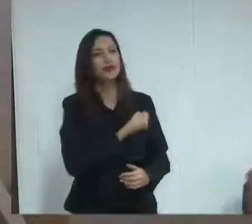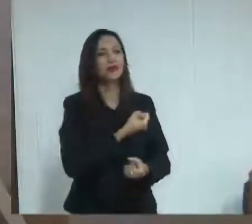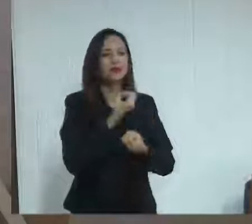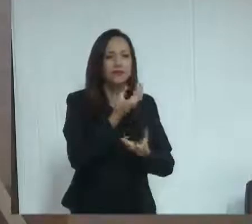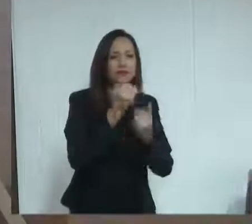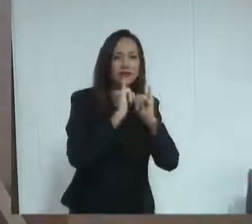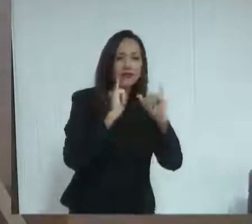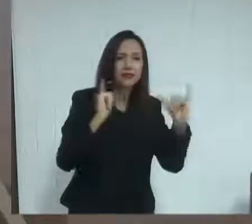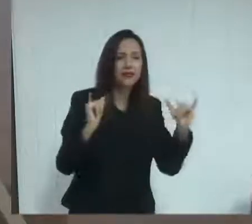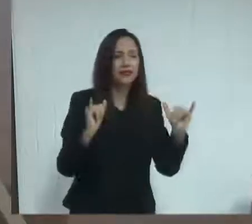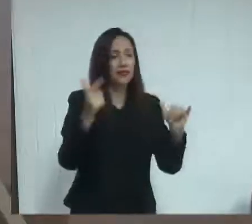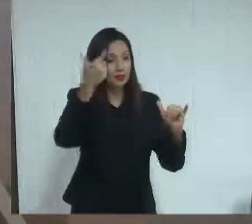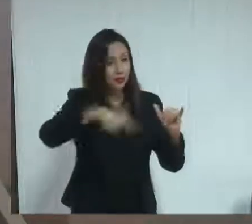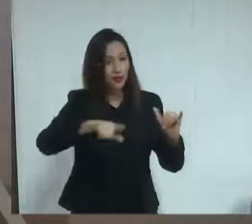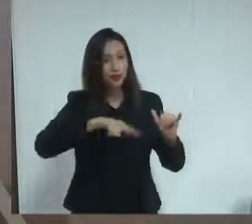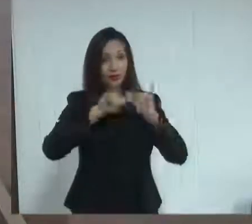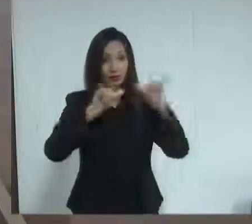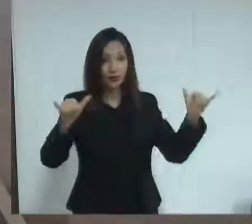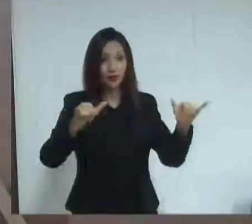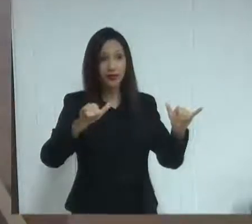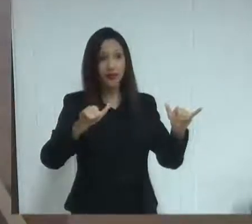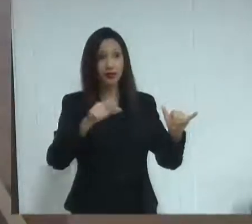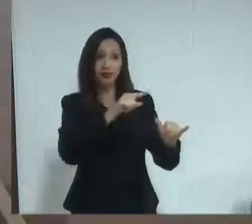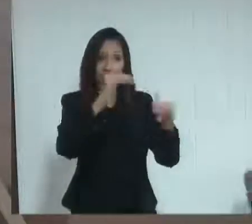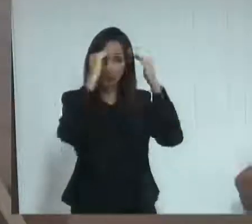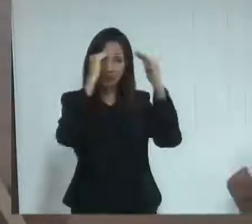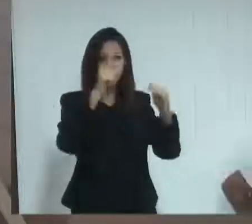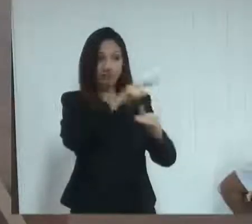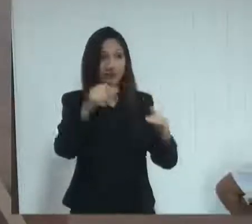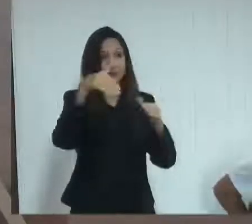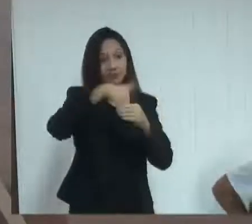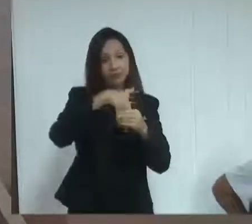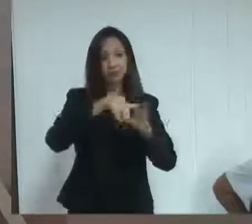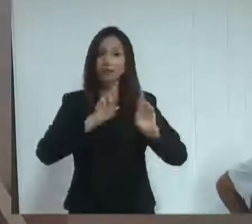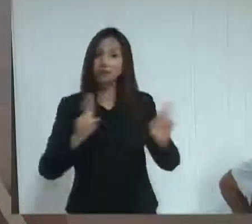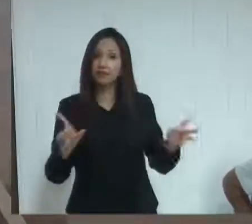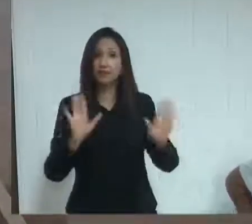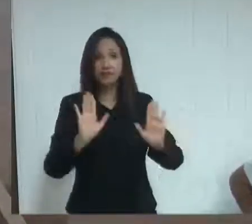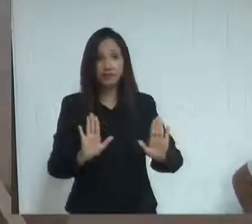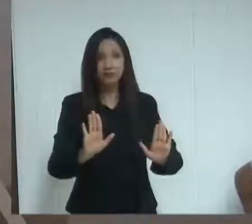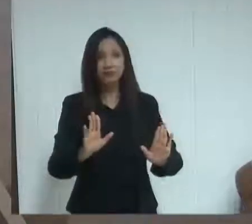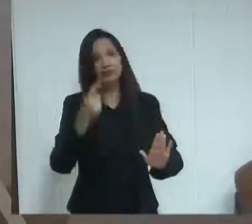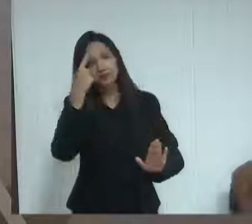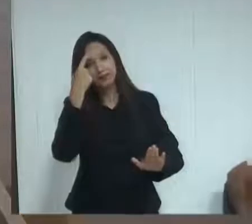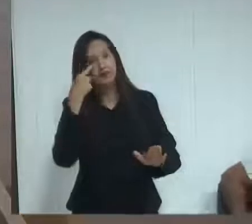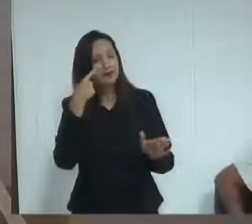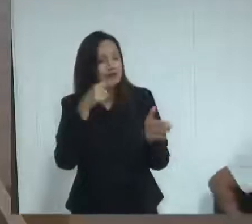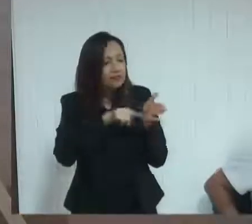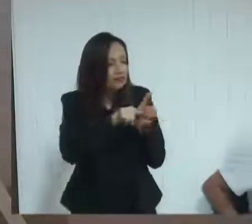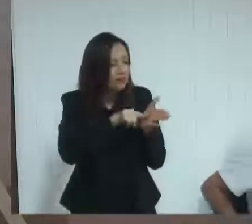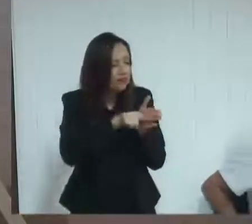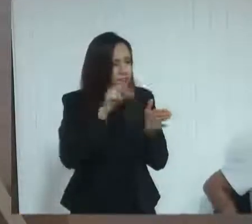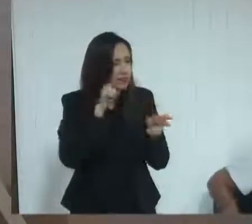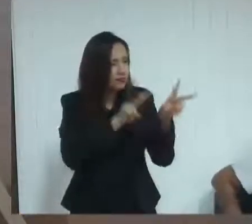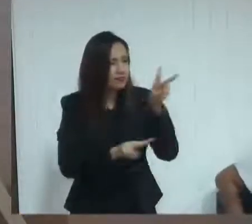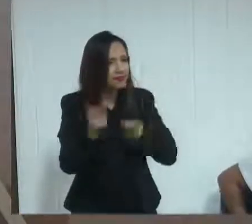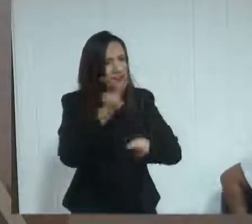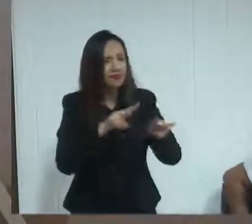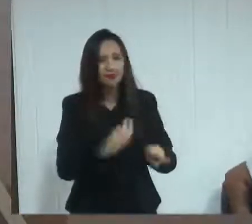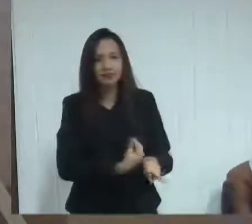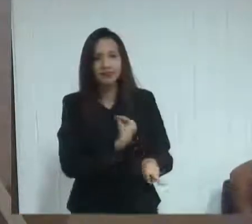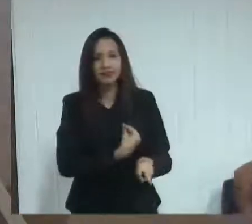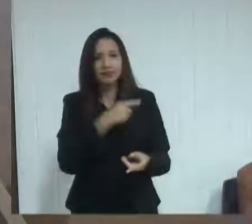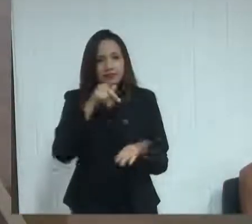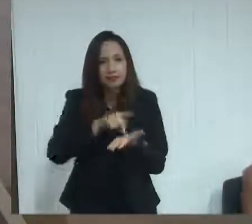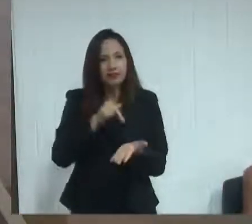dados. Então, volto a dizer, respeito quem pensa diferente, quem vota diferente, mas que se faça análise em cima da realidade